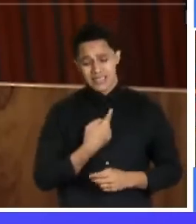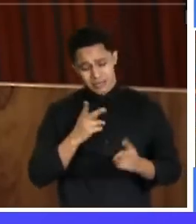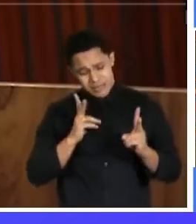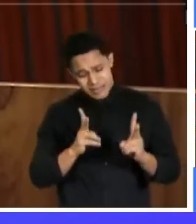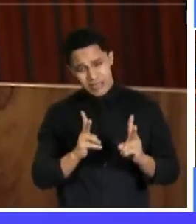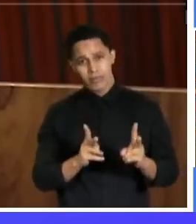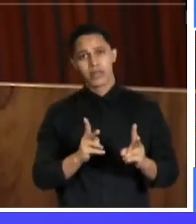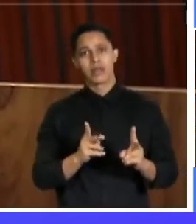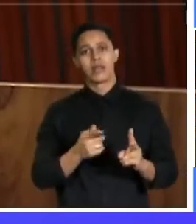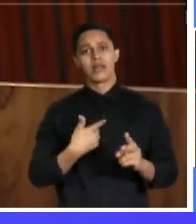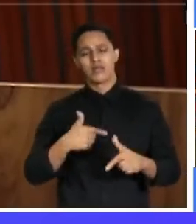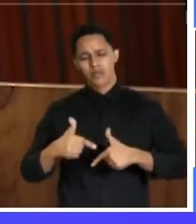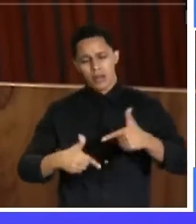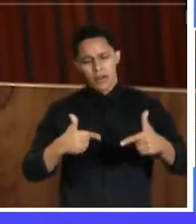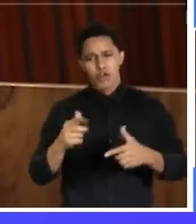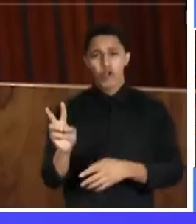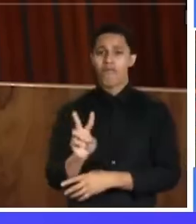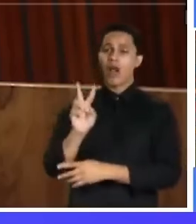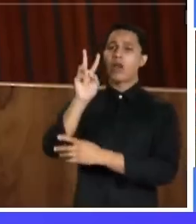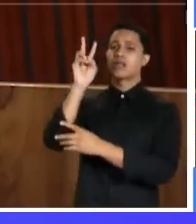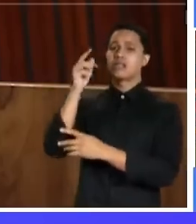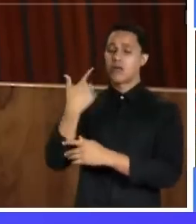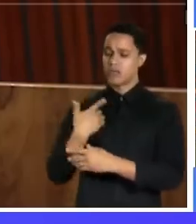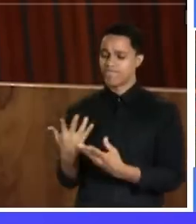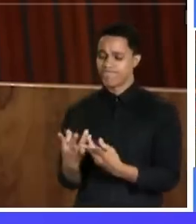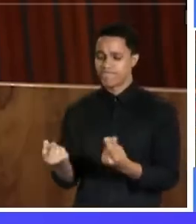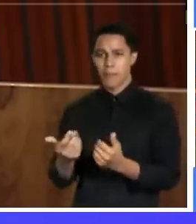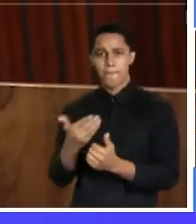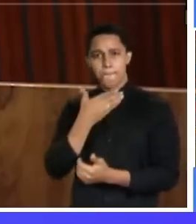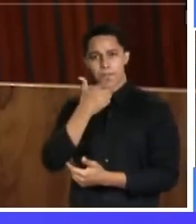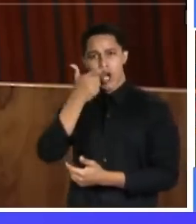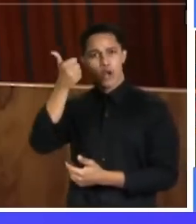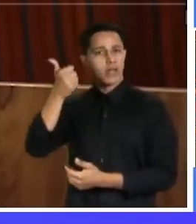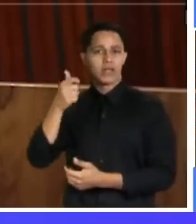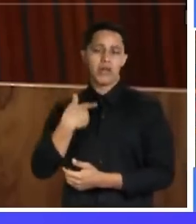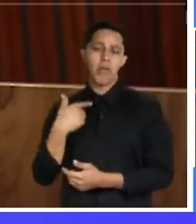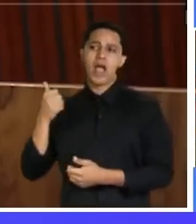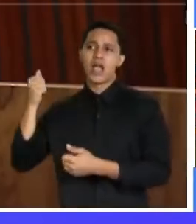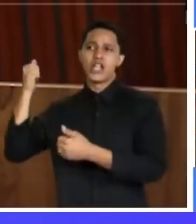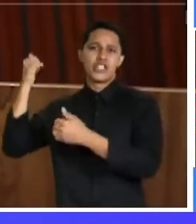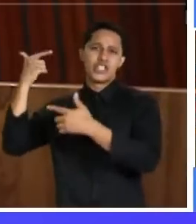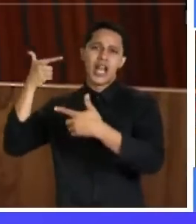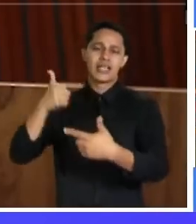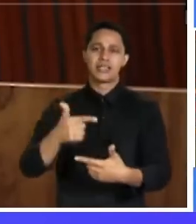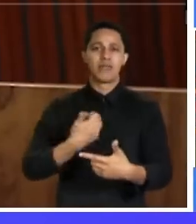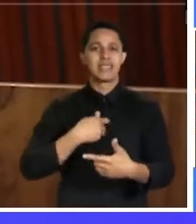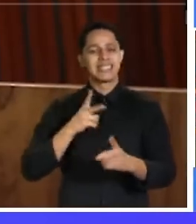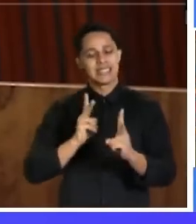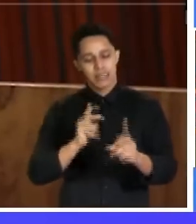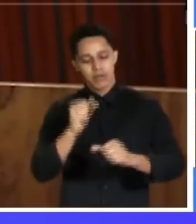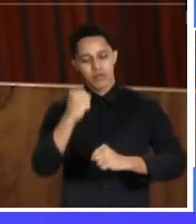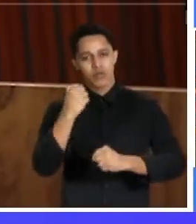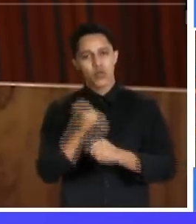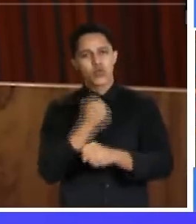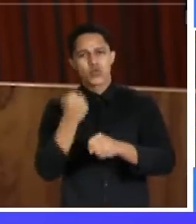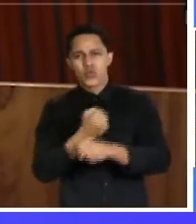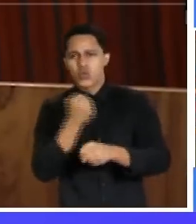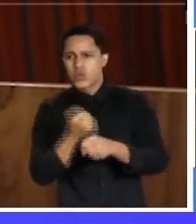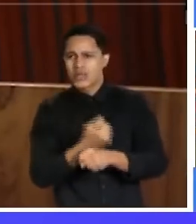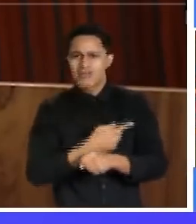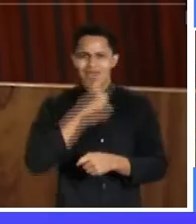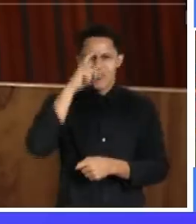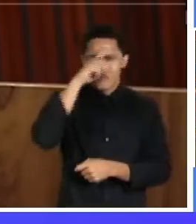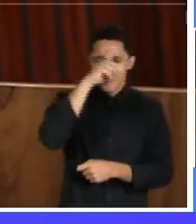assentado e o Alexandre Moraes nesta sessão ele foi antes do foi o penúltimo a votar ele disse